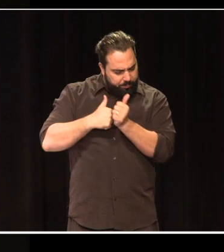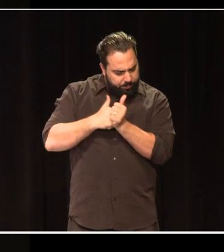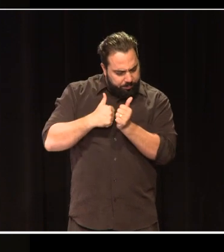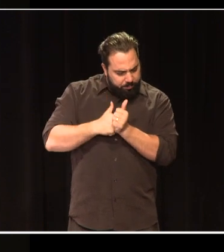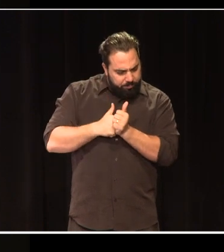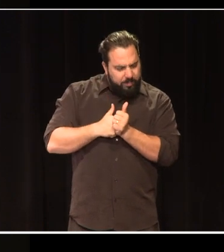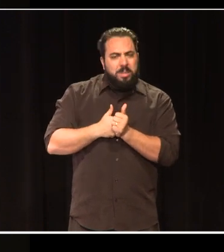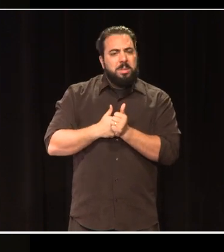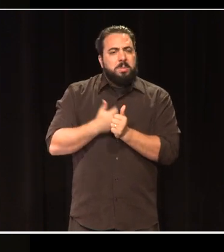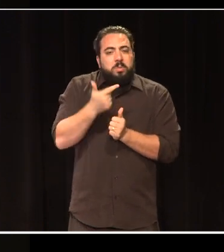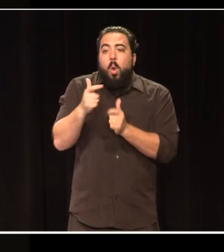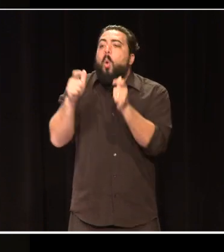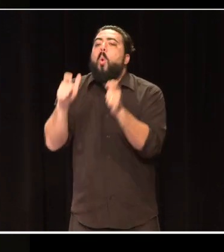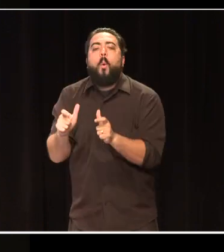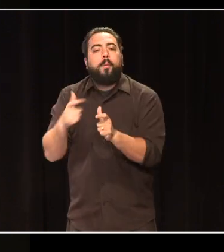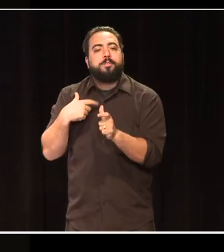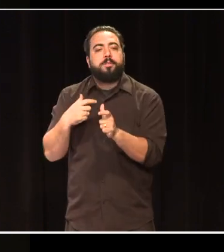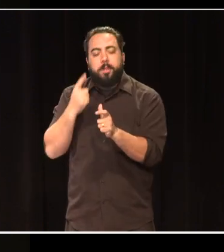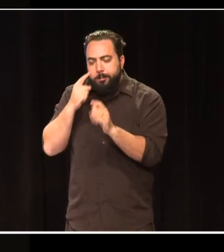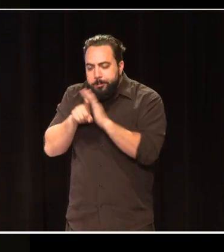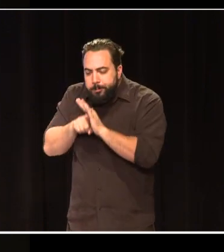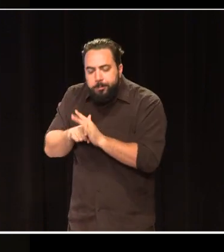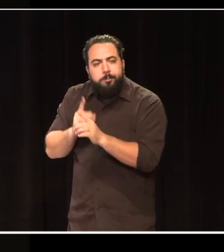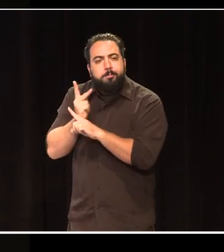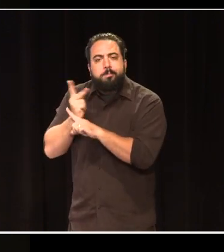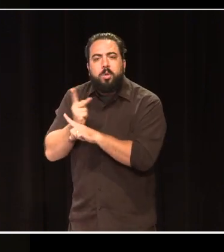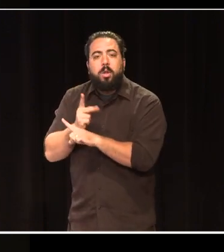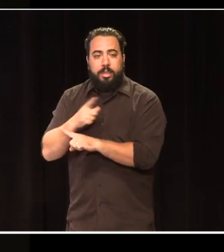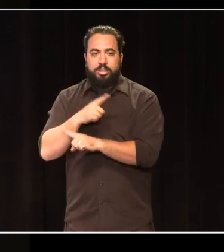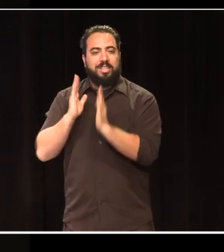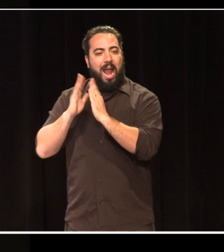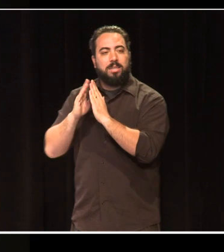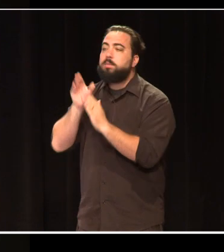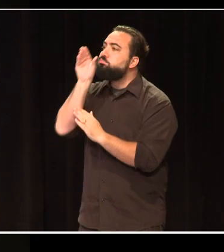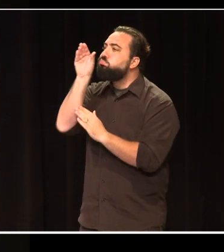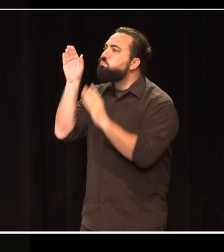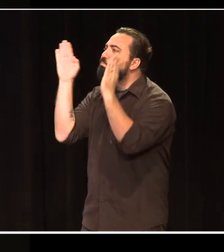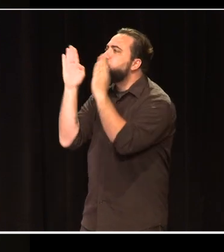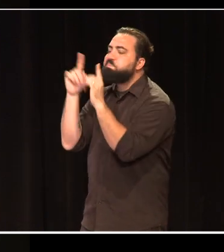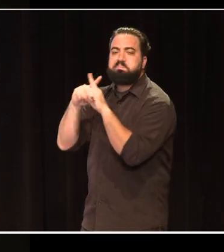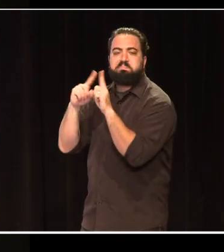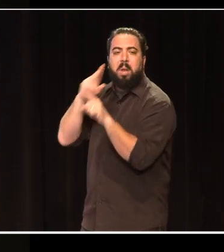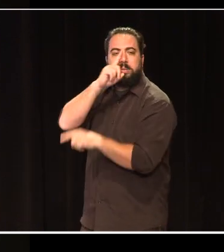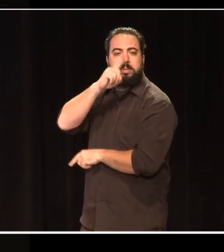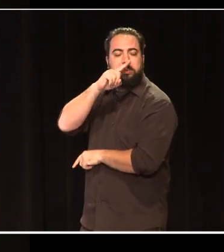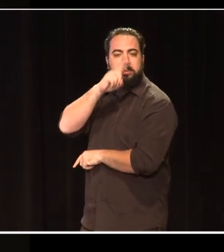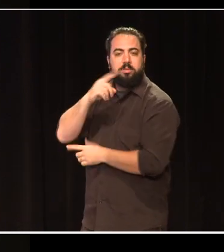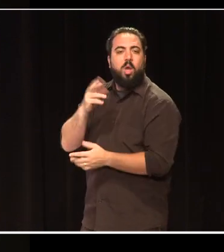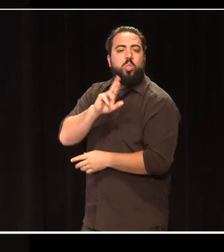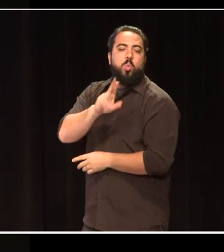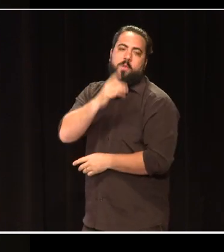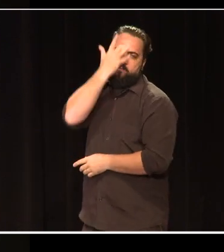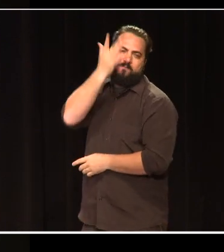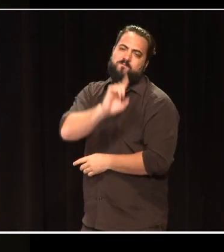eu tinha poucos lugares para recorrer. Eu tinha uma enciclopédia lá em casa, mas, convenhamos, né? Não é tão